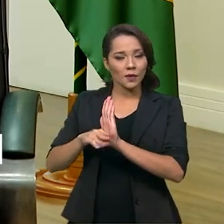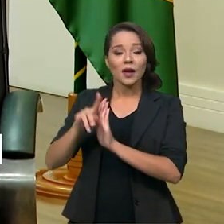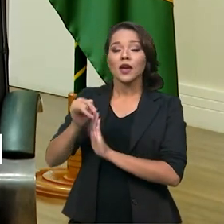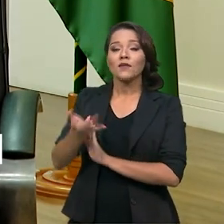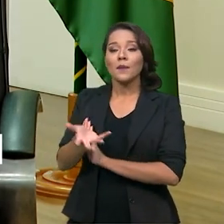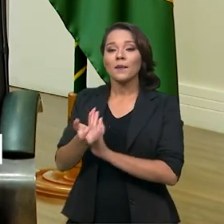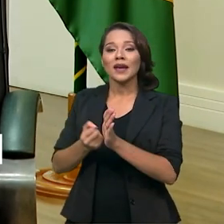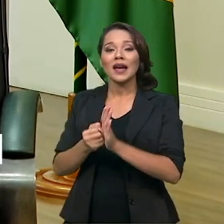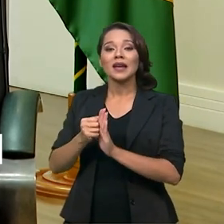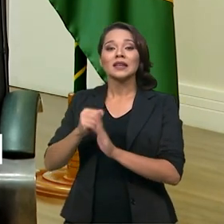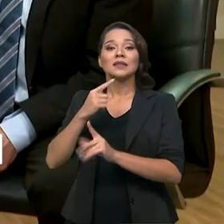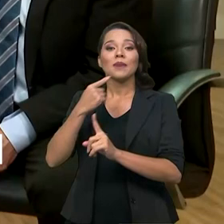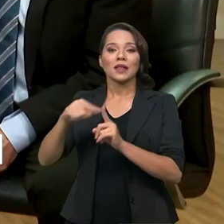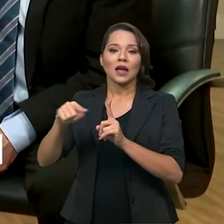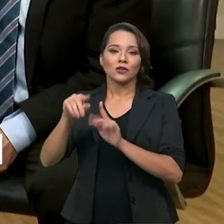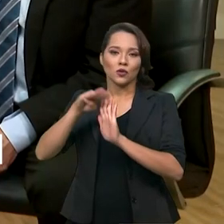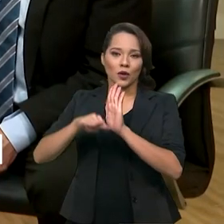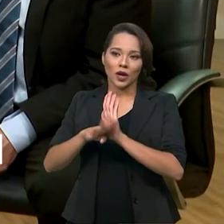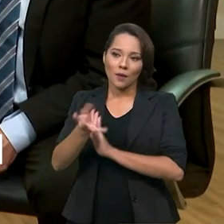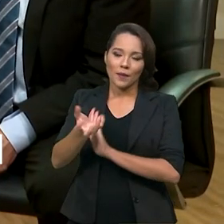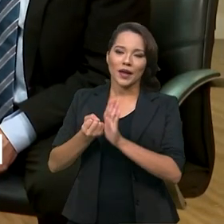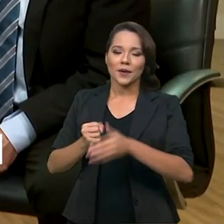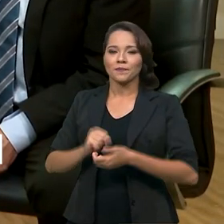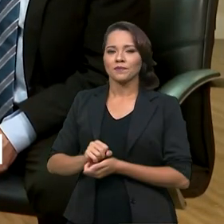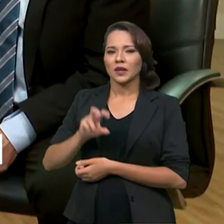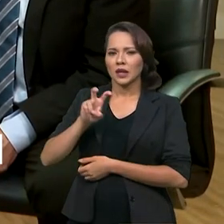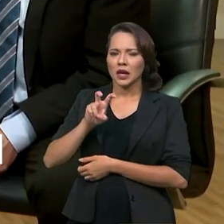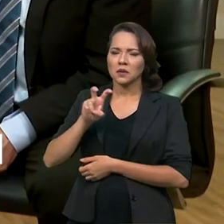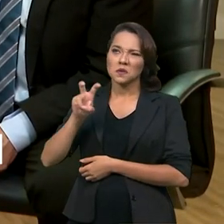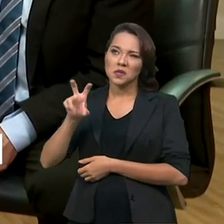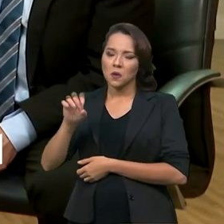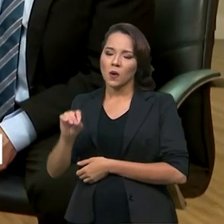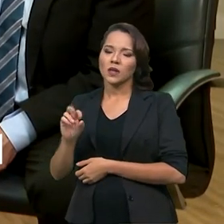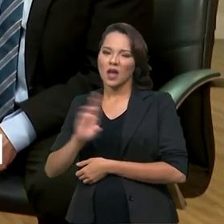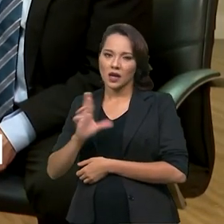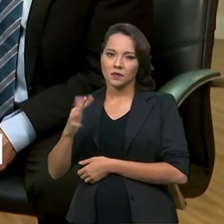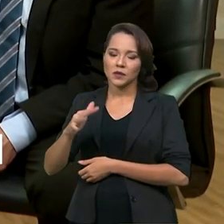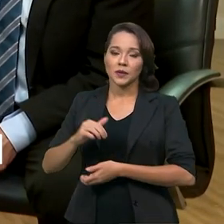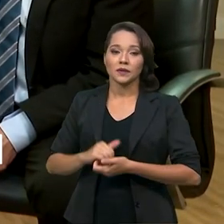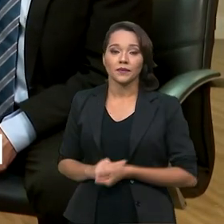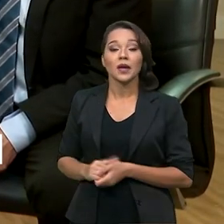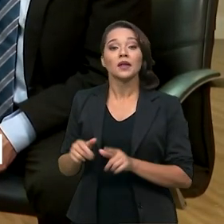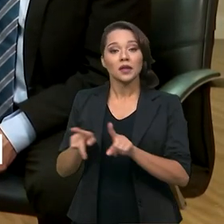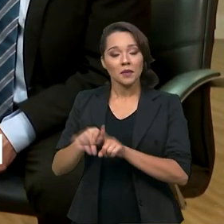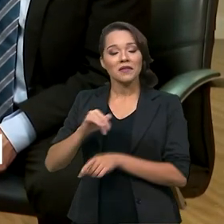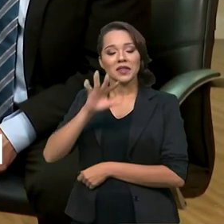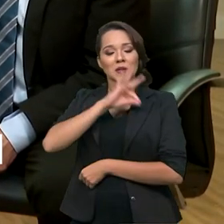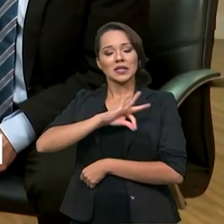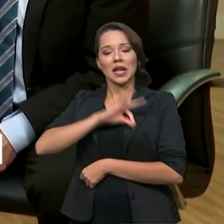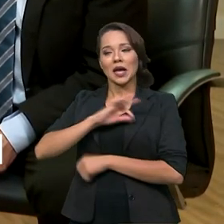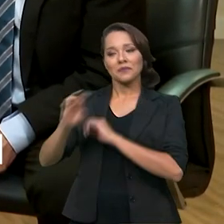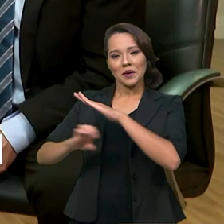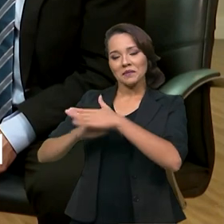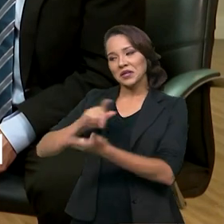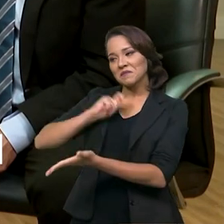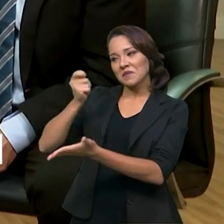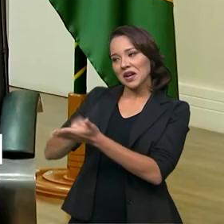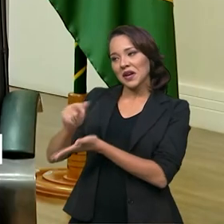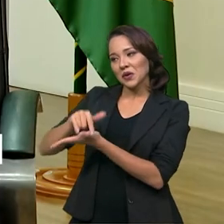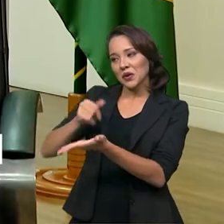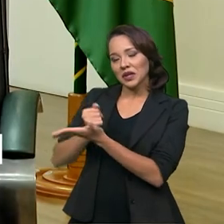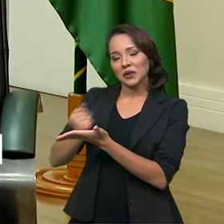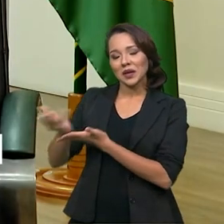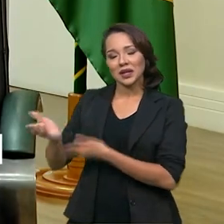ficar ganhando metade do programa, R$ 550. E, além disso, vai ter o salário pago pela empresa que ele